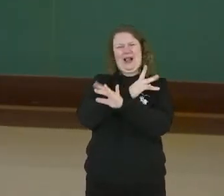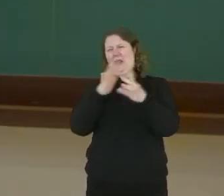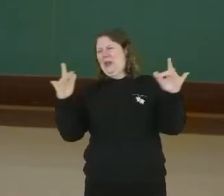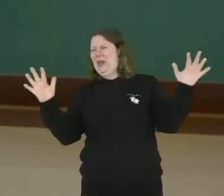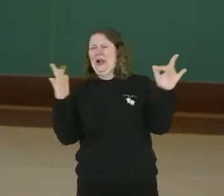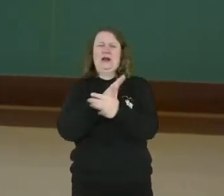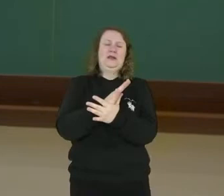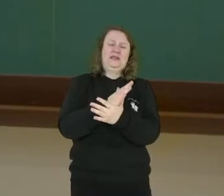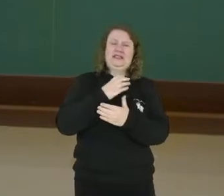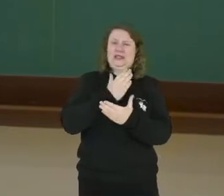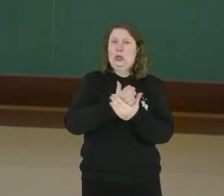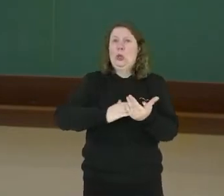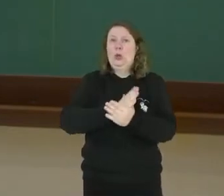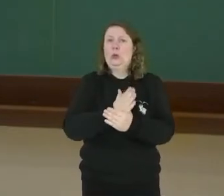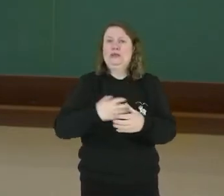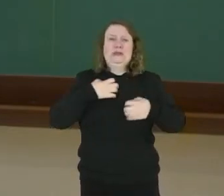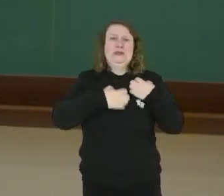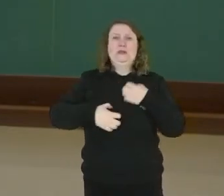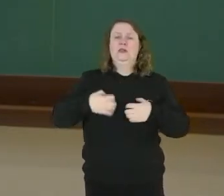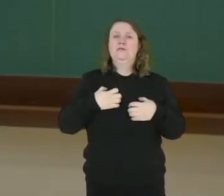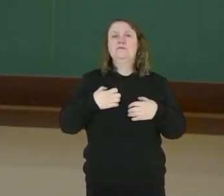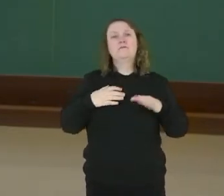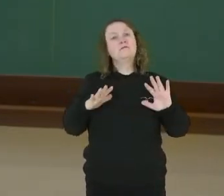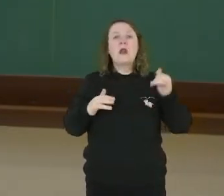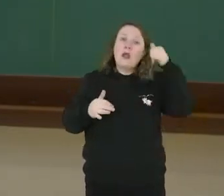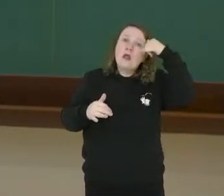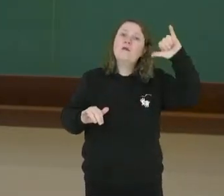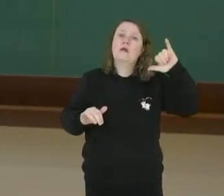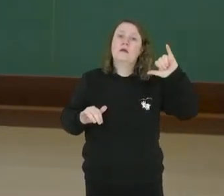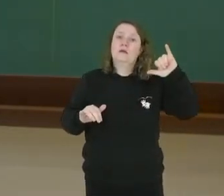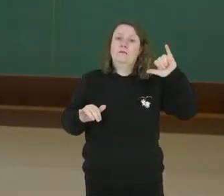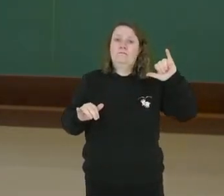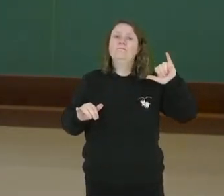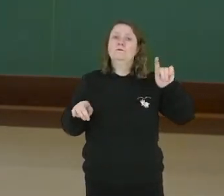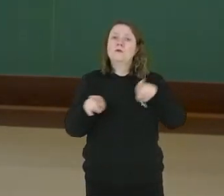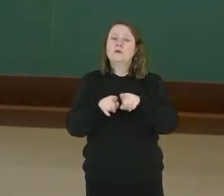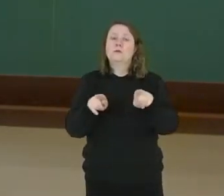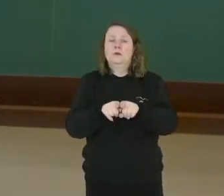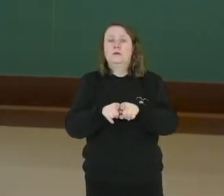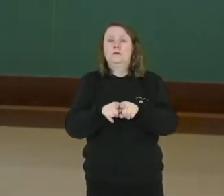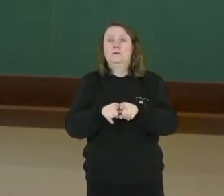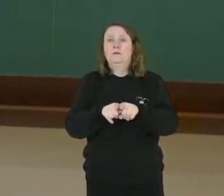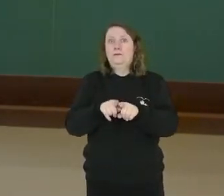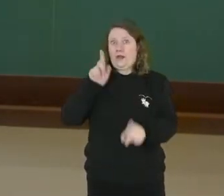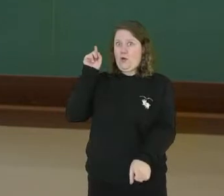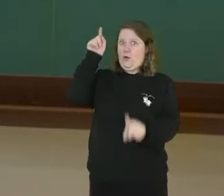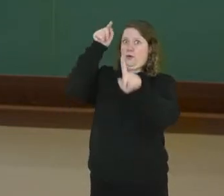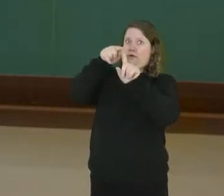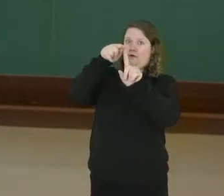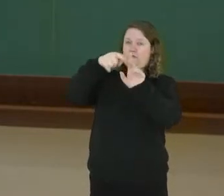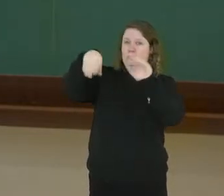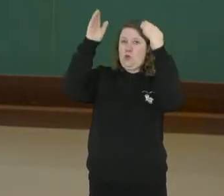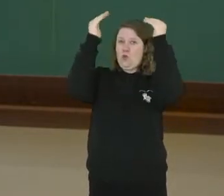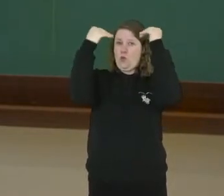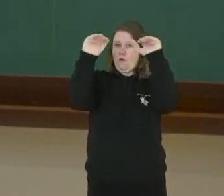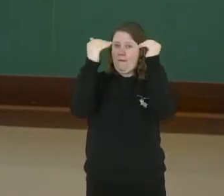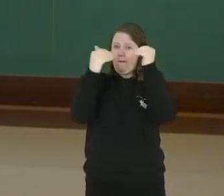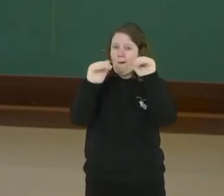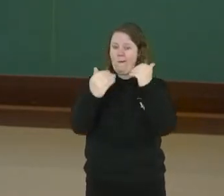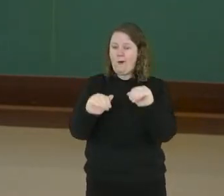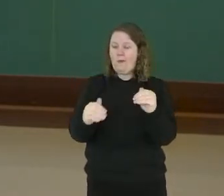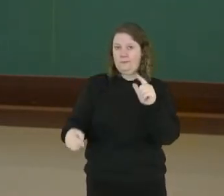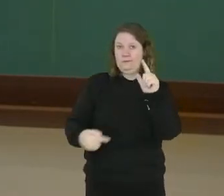olhar, você não sabe para onde olhar, para onde escutar. Então, evitar esse tipo de lugar. Traçar objetivos. Então, eu quero